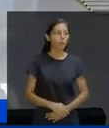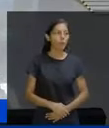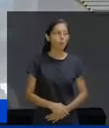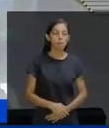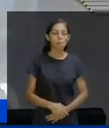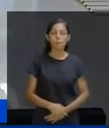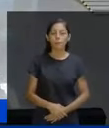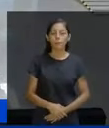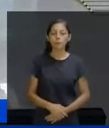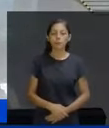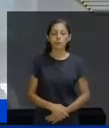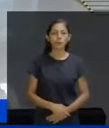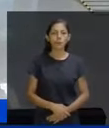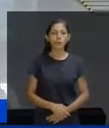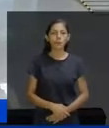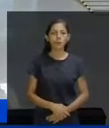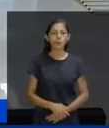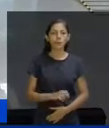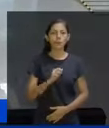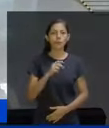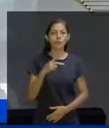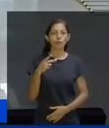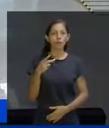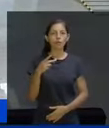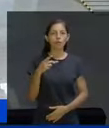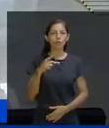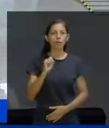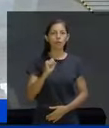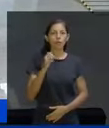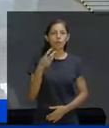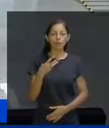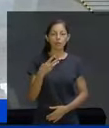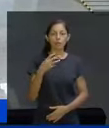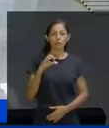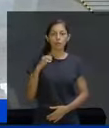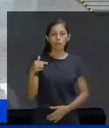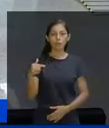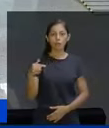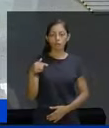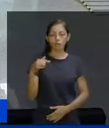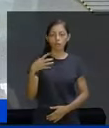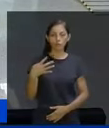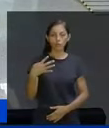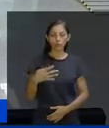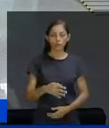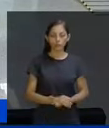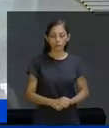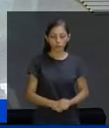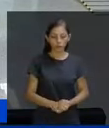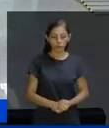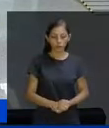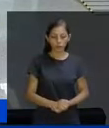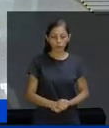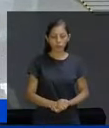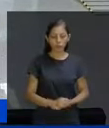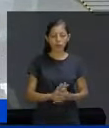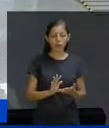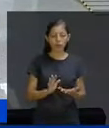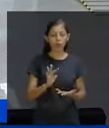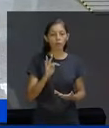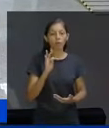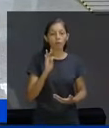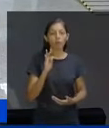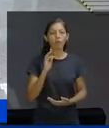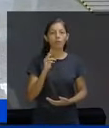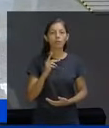TRE-AP número 8392 de 2024, decisão embargada. Porém, na linha de entendimento do STJ e do